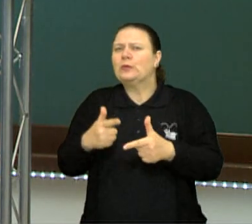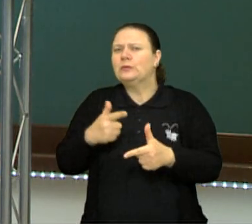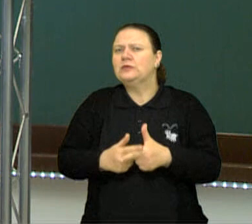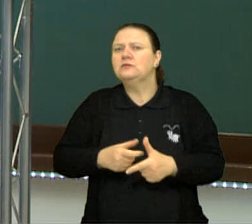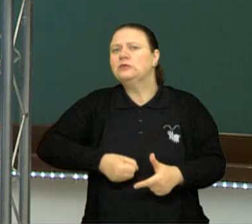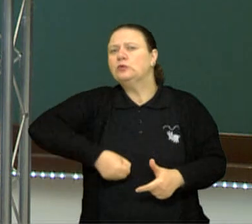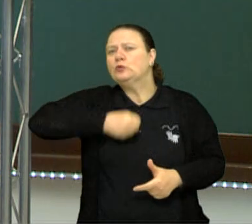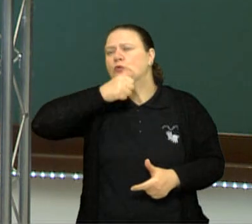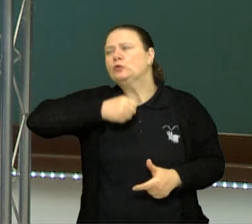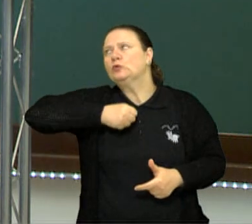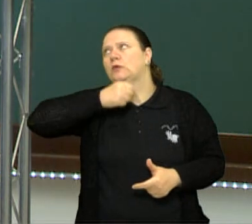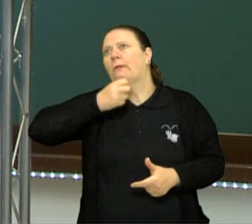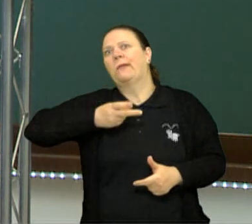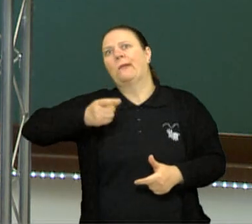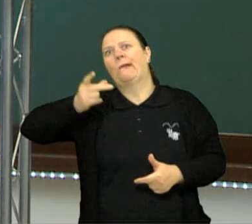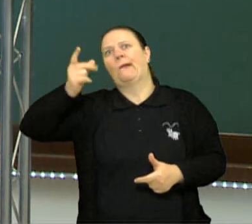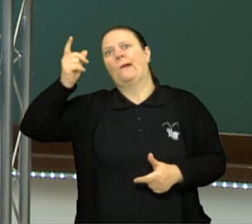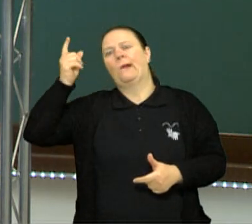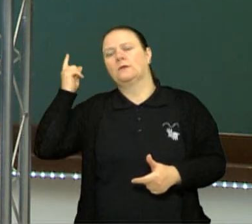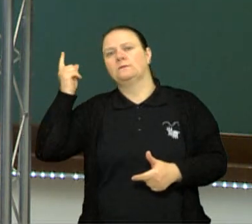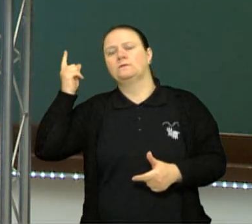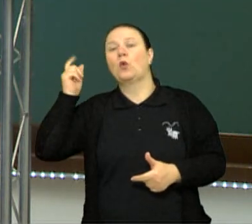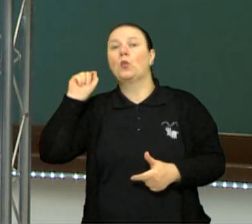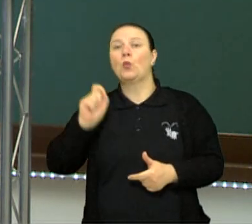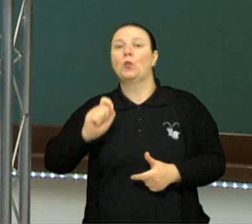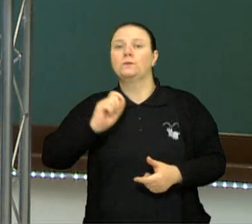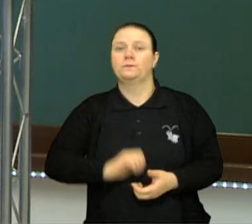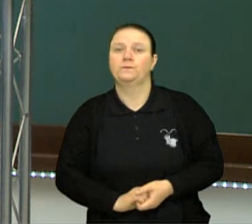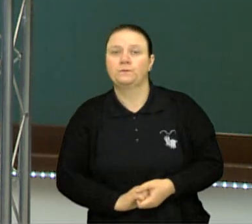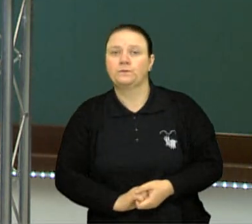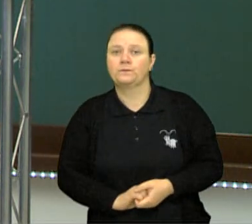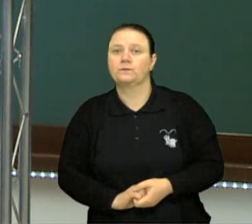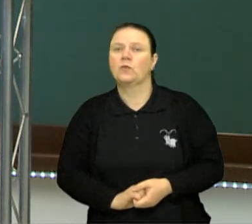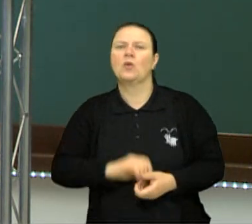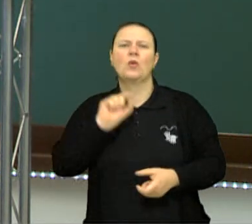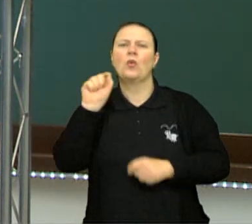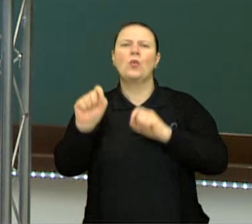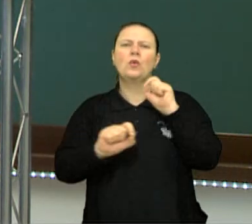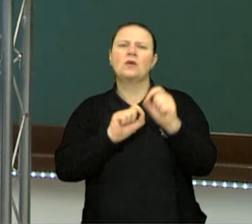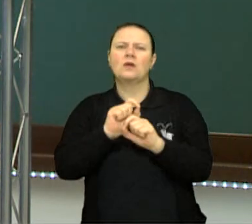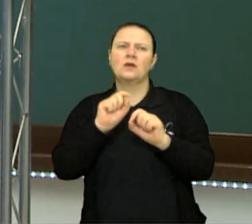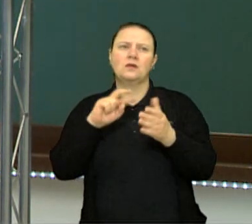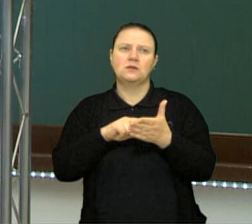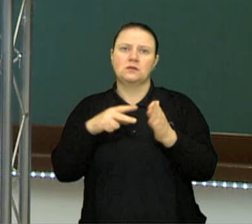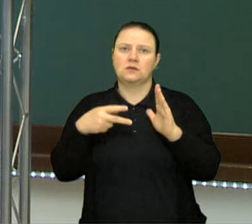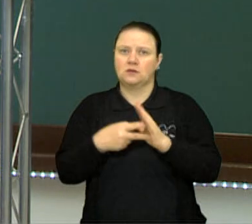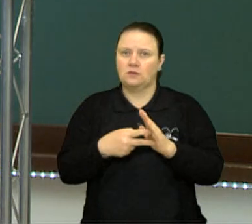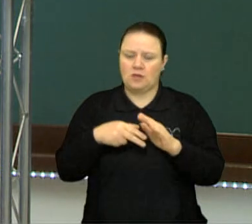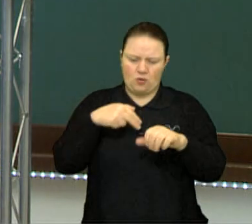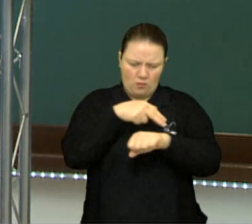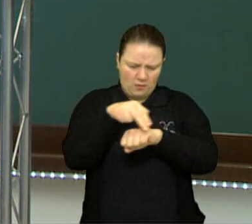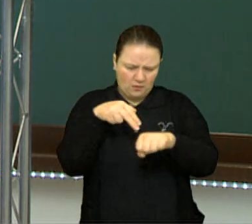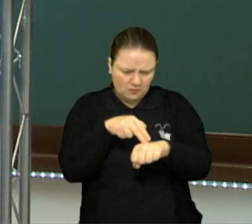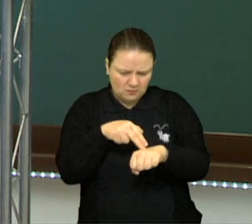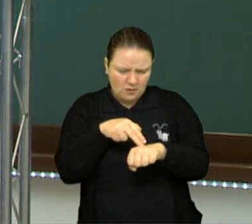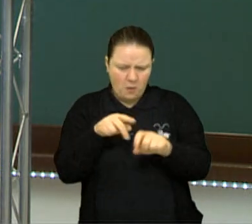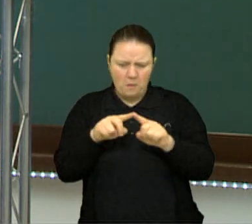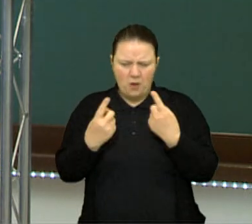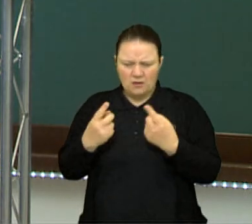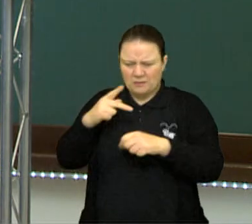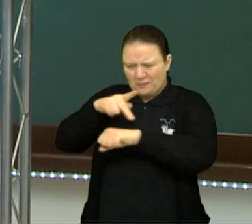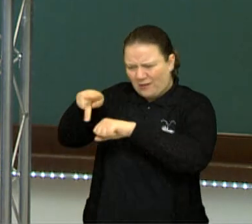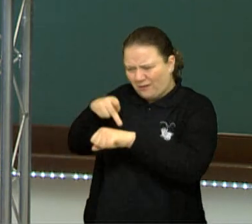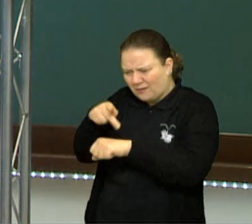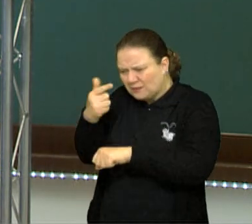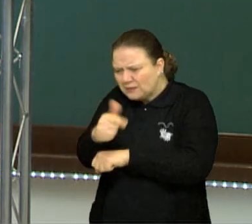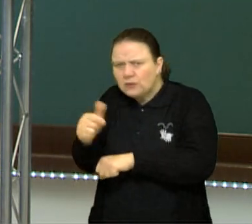na sequência e remete a uma questão de você entender o que significa então uma nação sem país, que são as